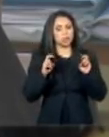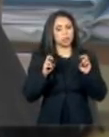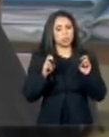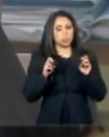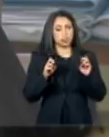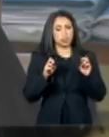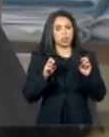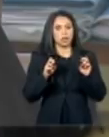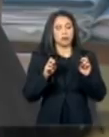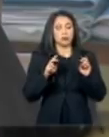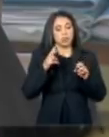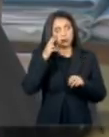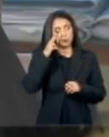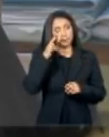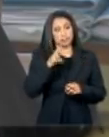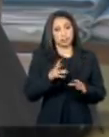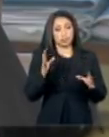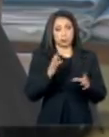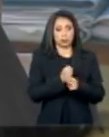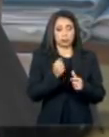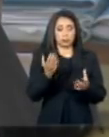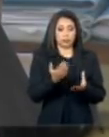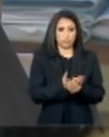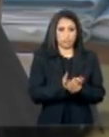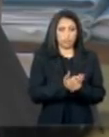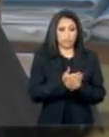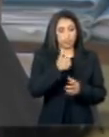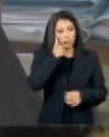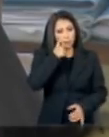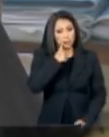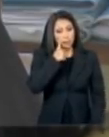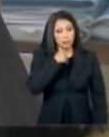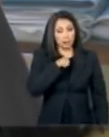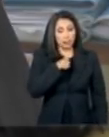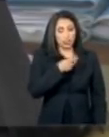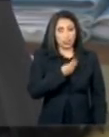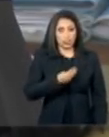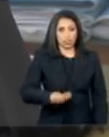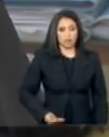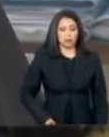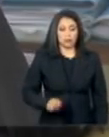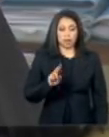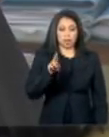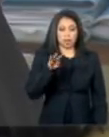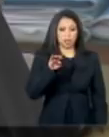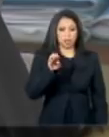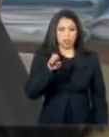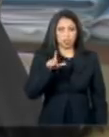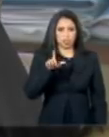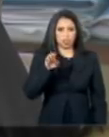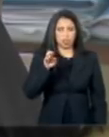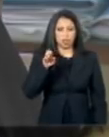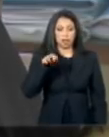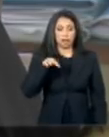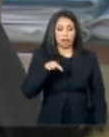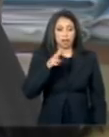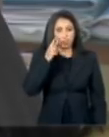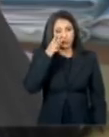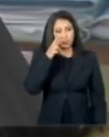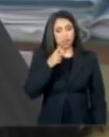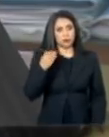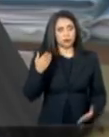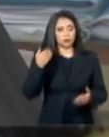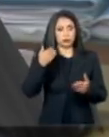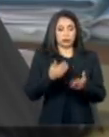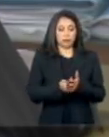justo dele quanto ao termo inicial para a contagem do prazo quinquenal eo